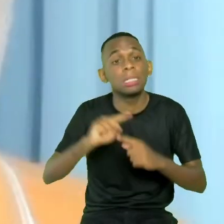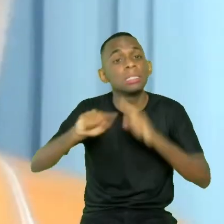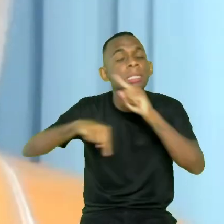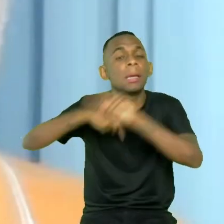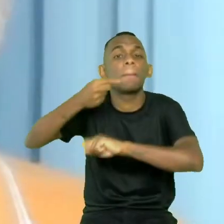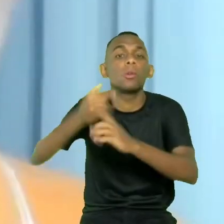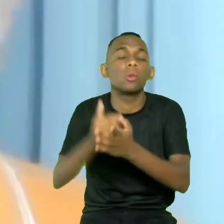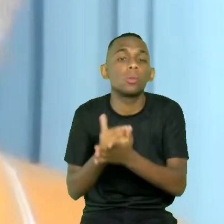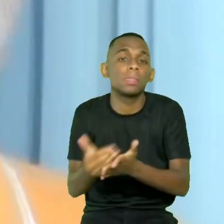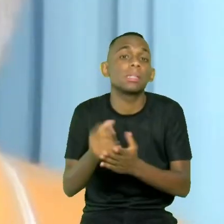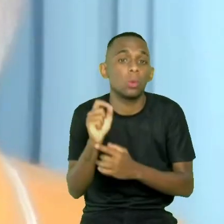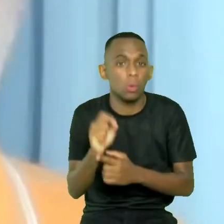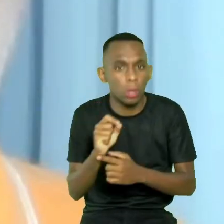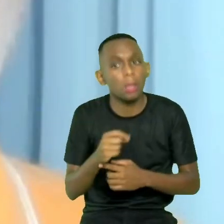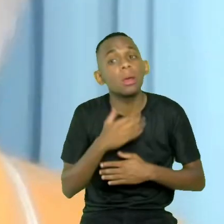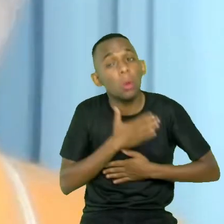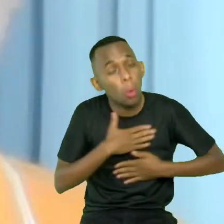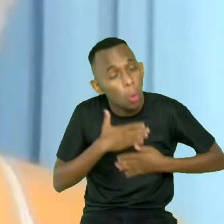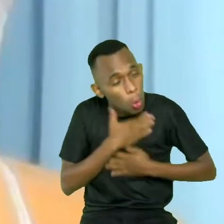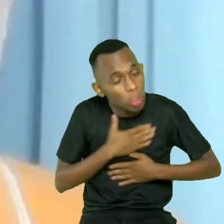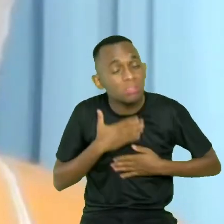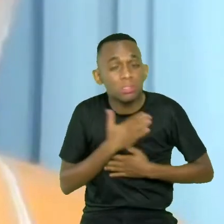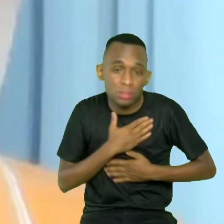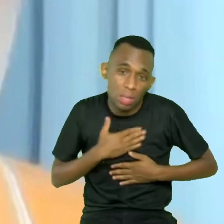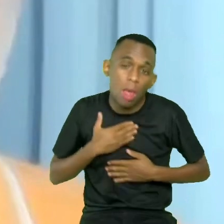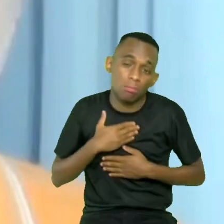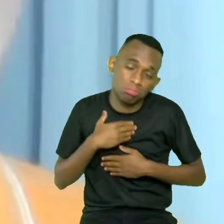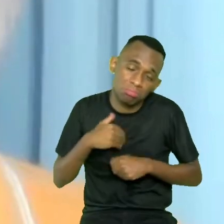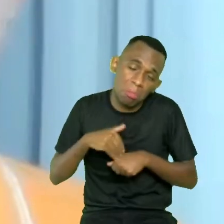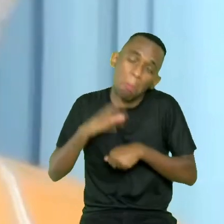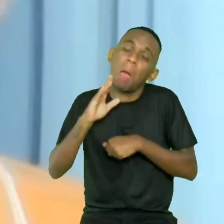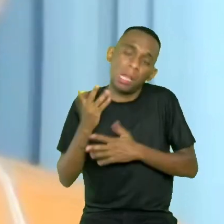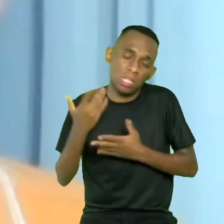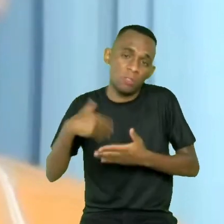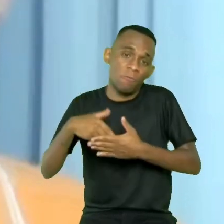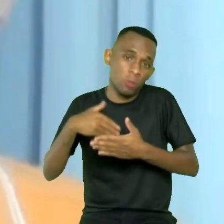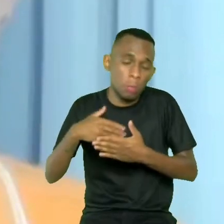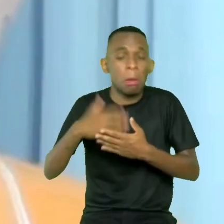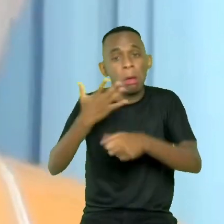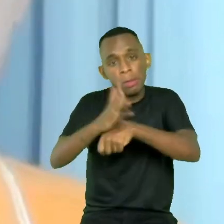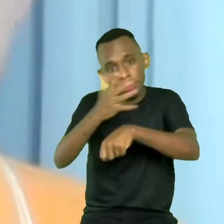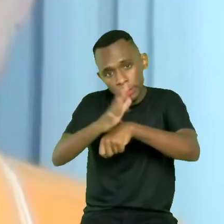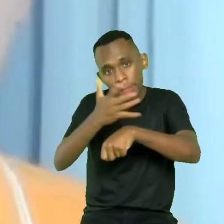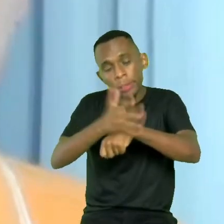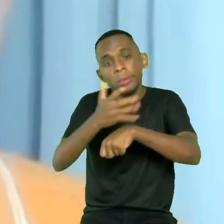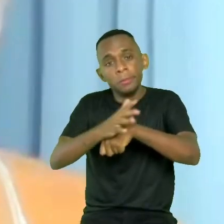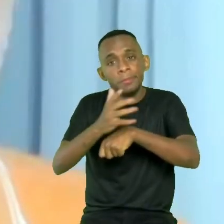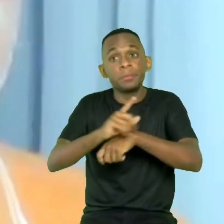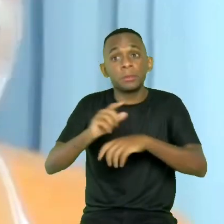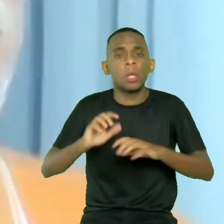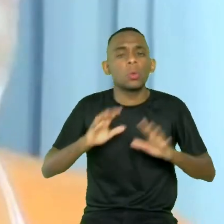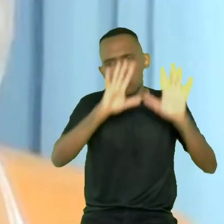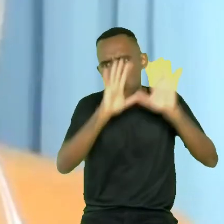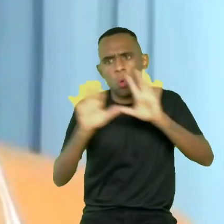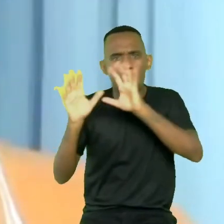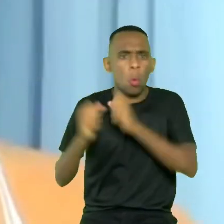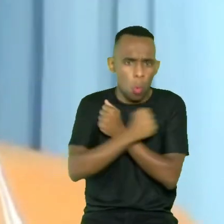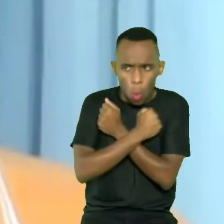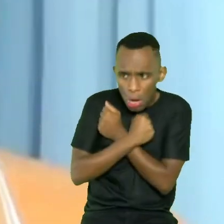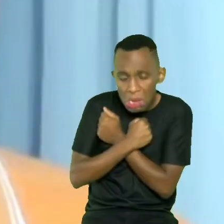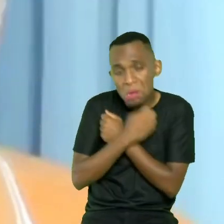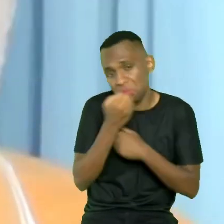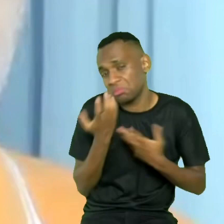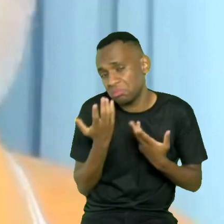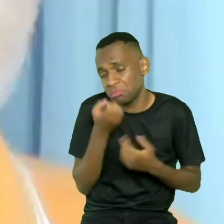a, a gostar um pouco mais de futebol e comecei a praticar e fui um goleiro razoável, né?